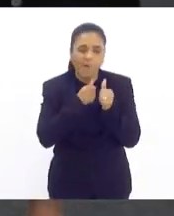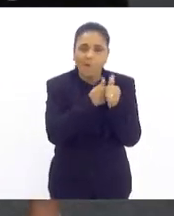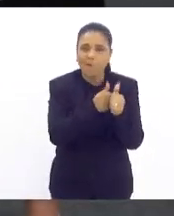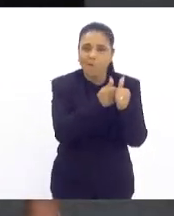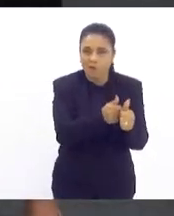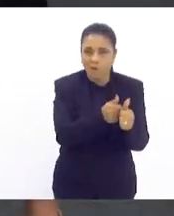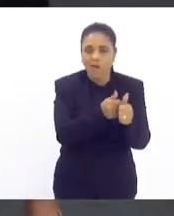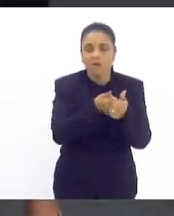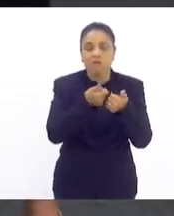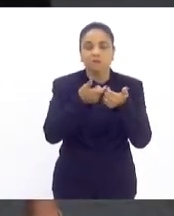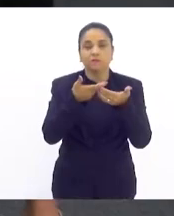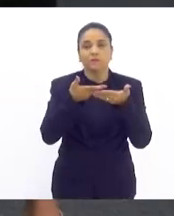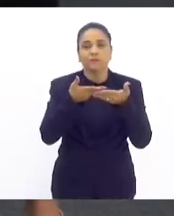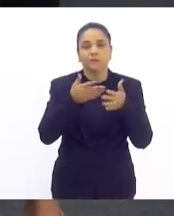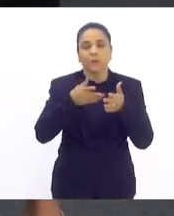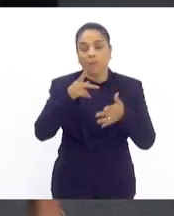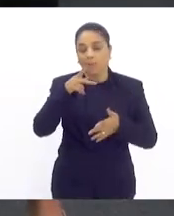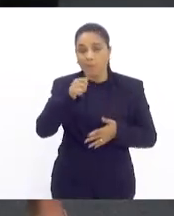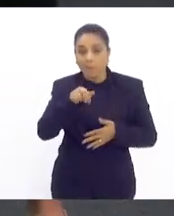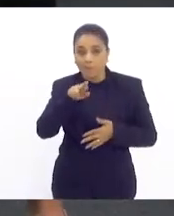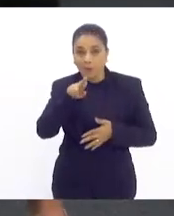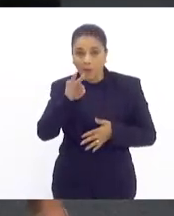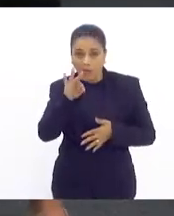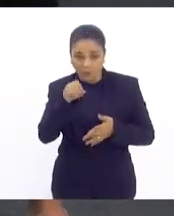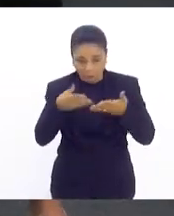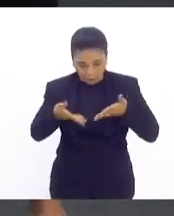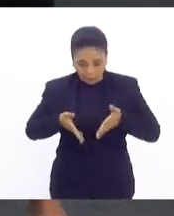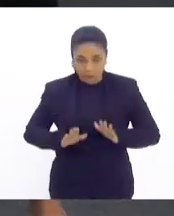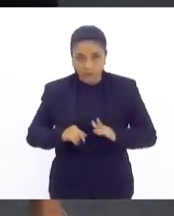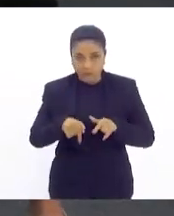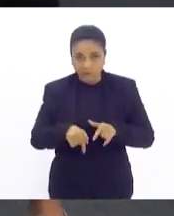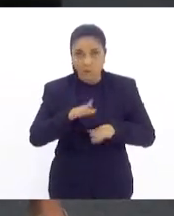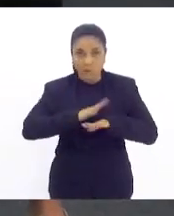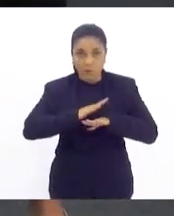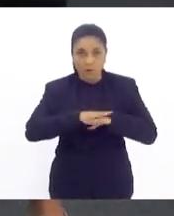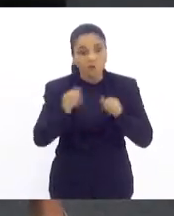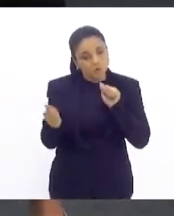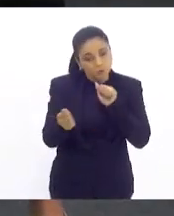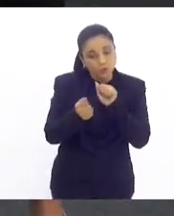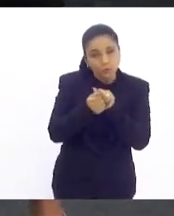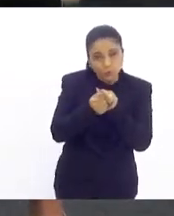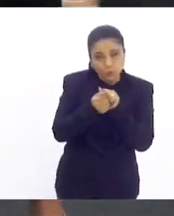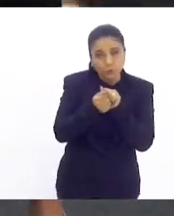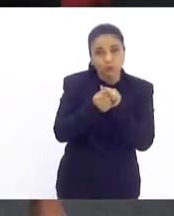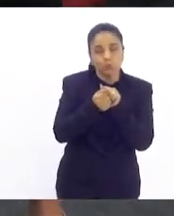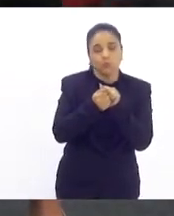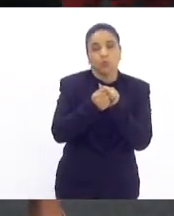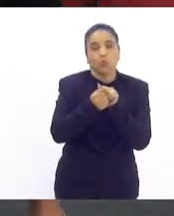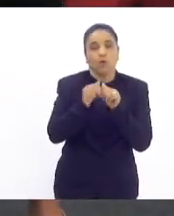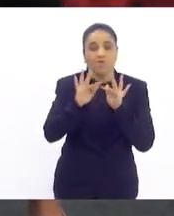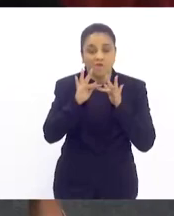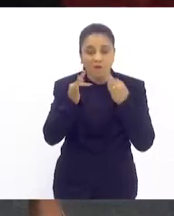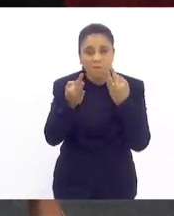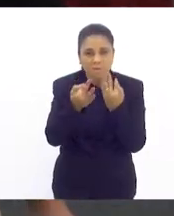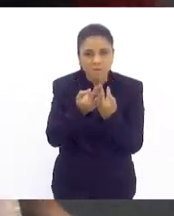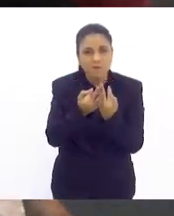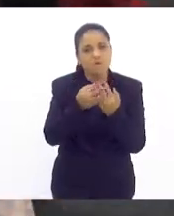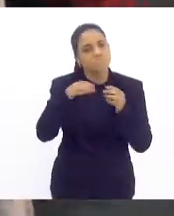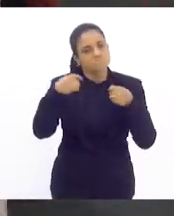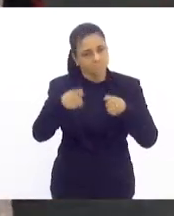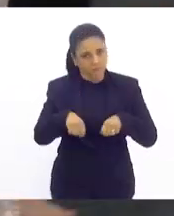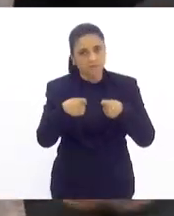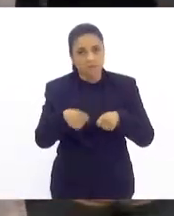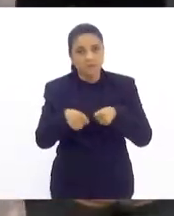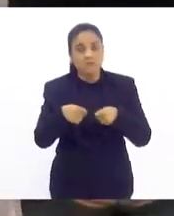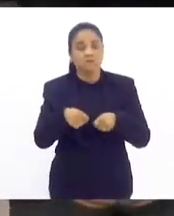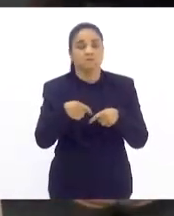também é importante que seja feito por familiares dessa dessa parturiente porque muitas